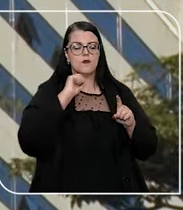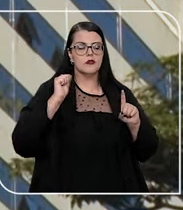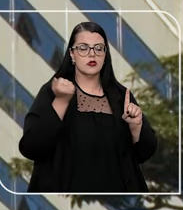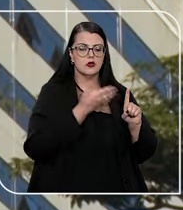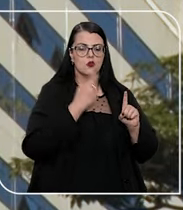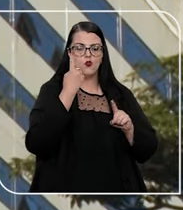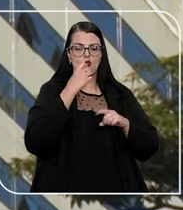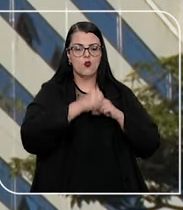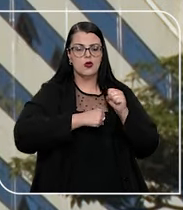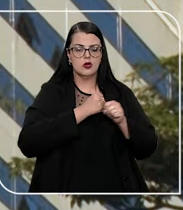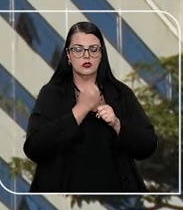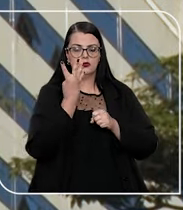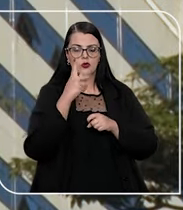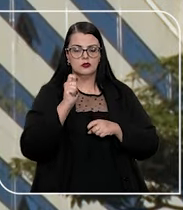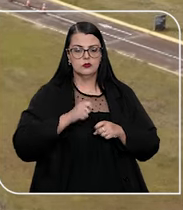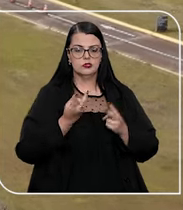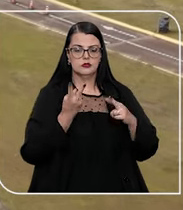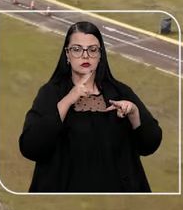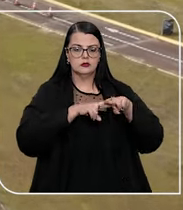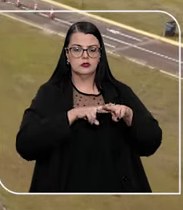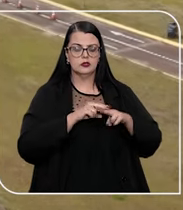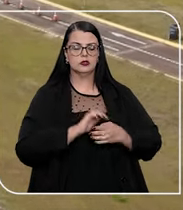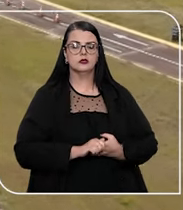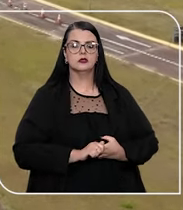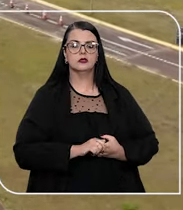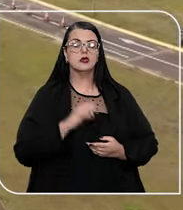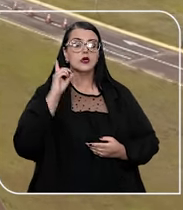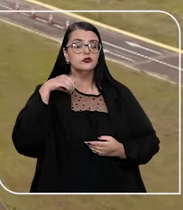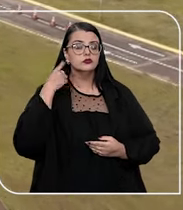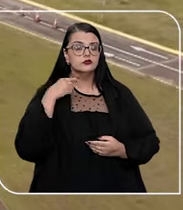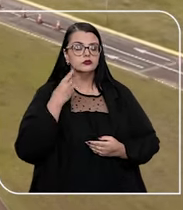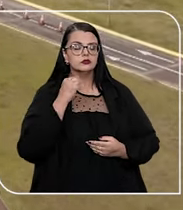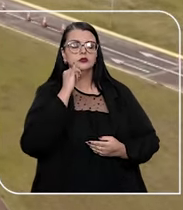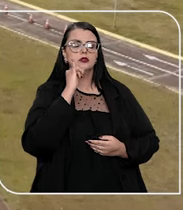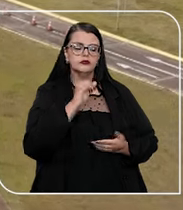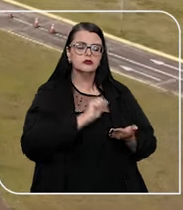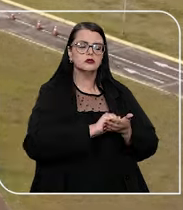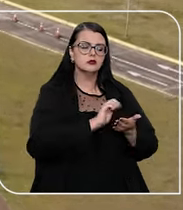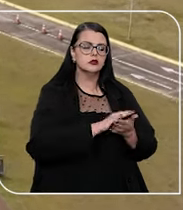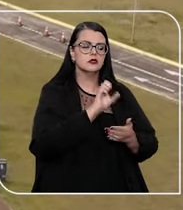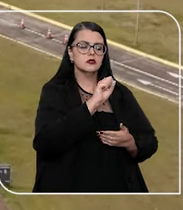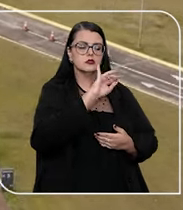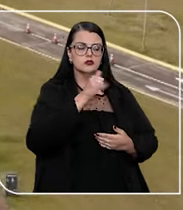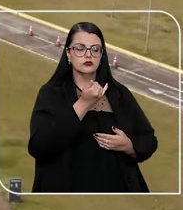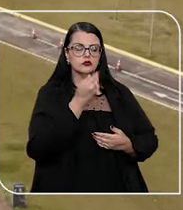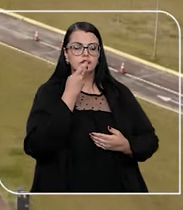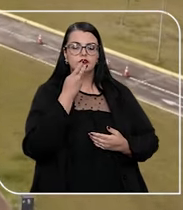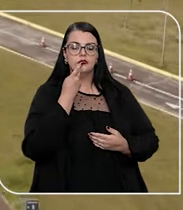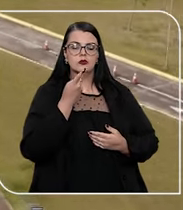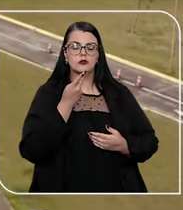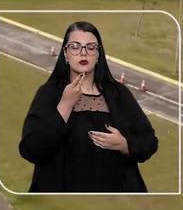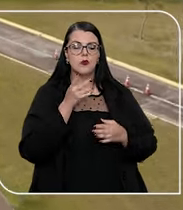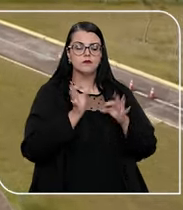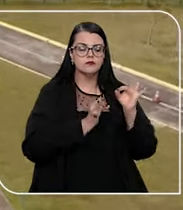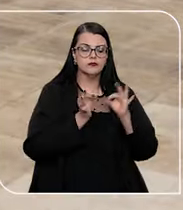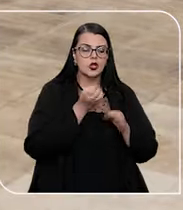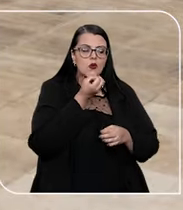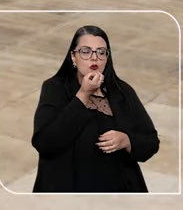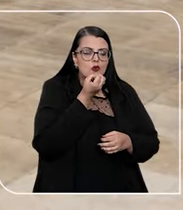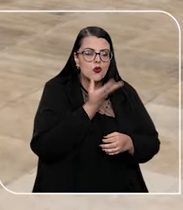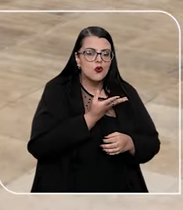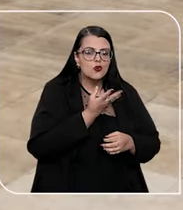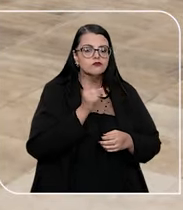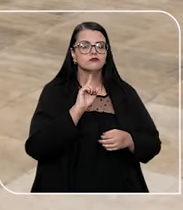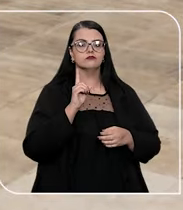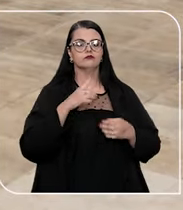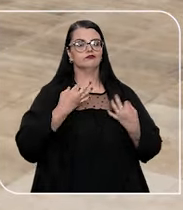1 ano e 4 meses de reclusão a defesa recorreu ao STJ sustentando que a condenação foi fundamentada em